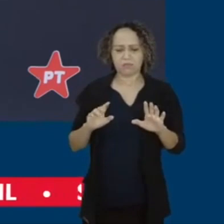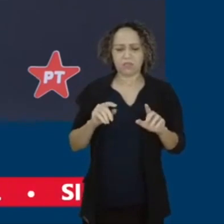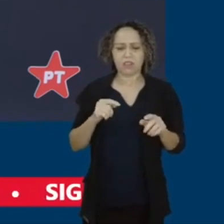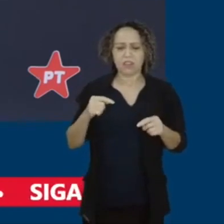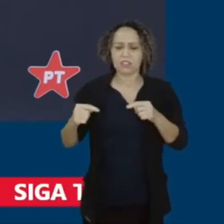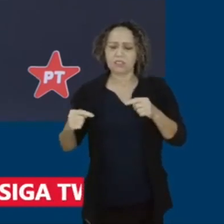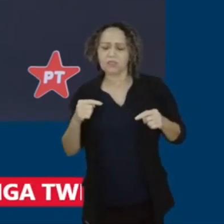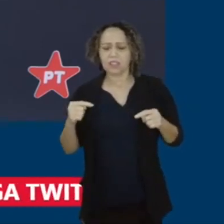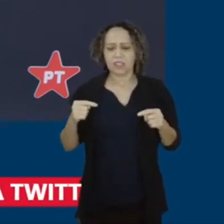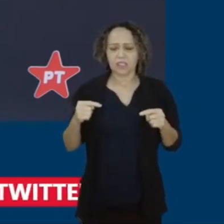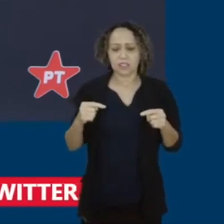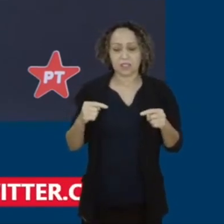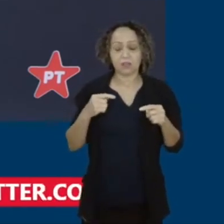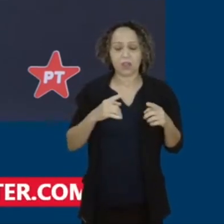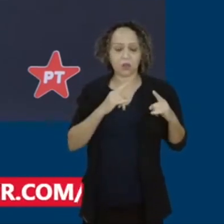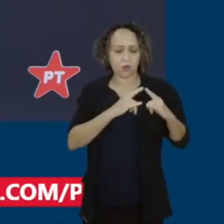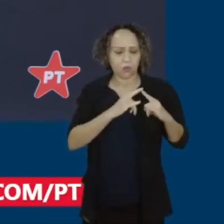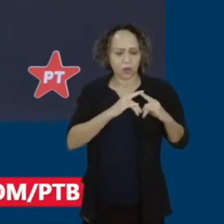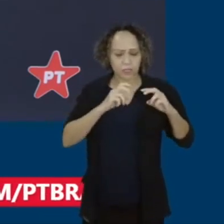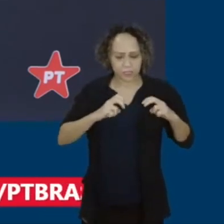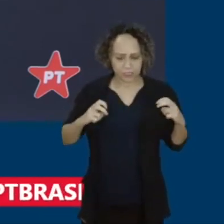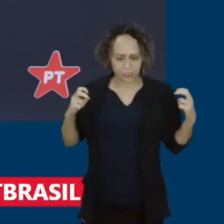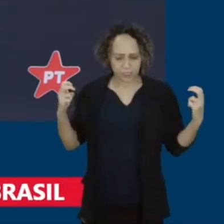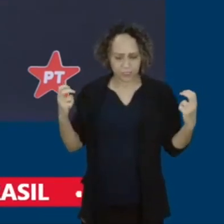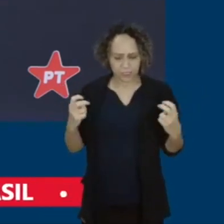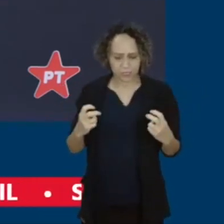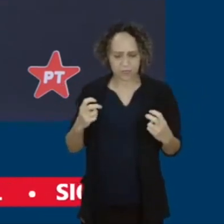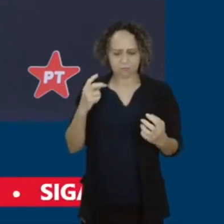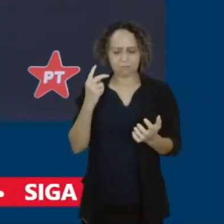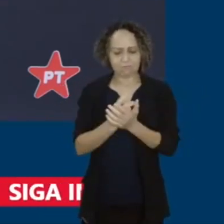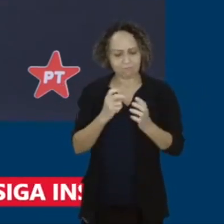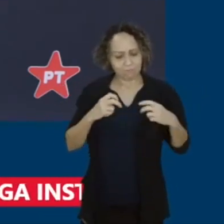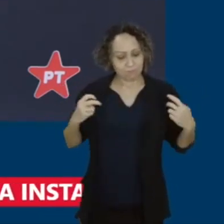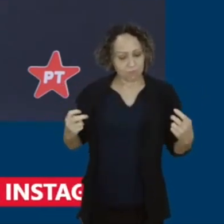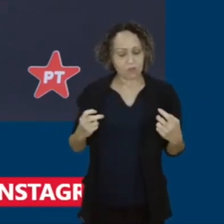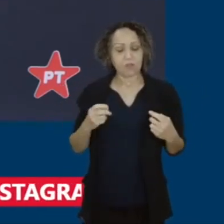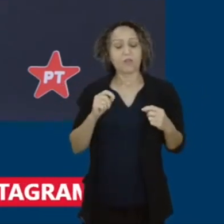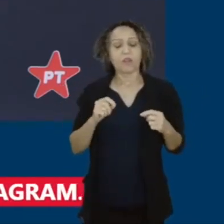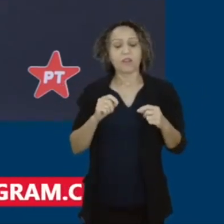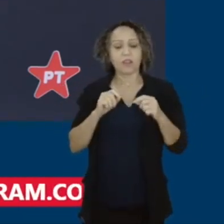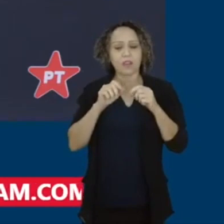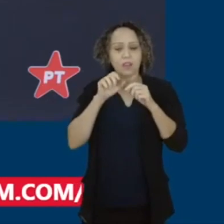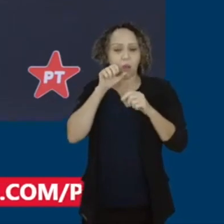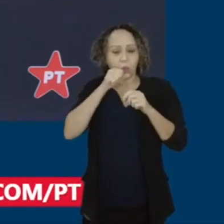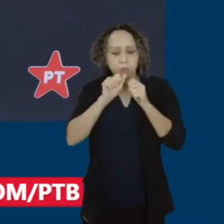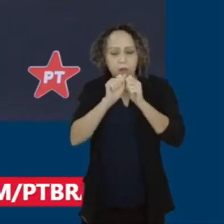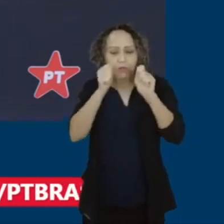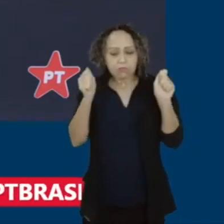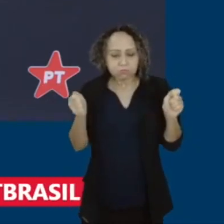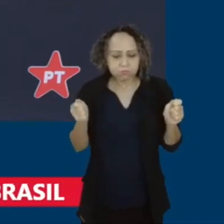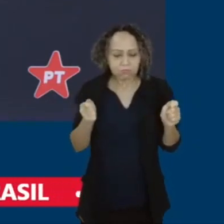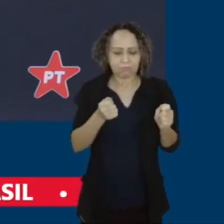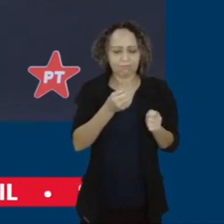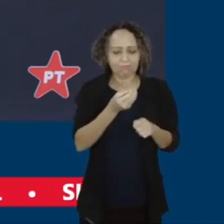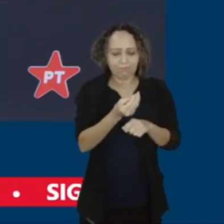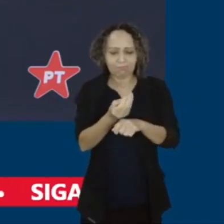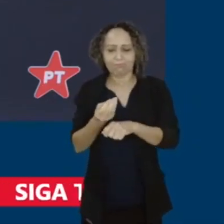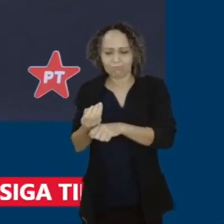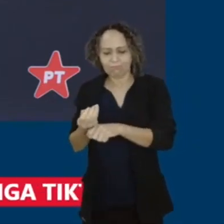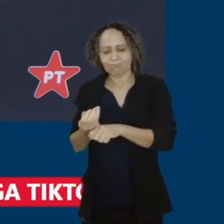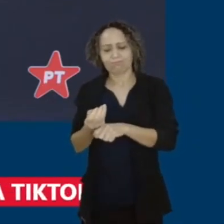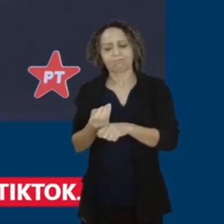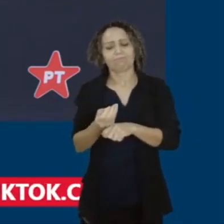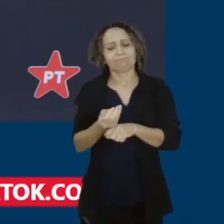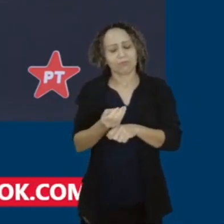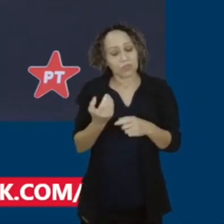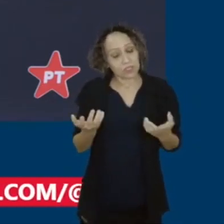que, sentados à mesma mesa, repartem o pão. O pão farto e doce dos bons momentos e o pão amargo e